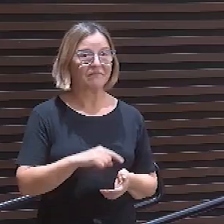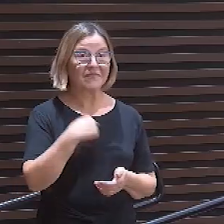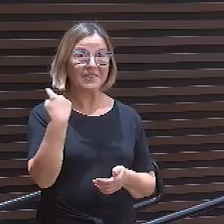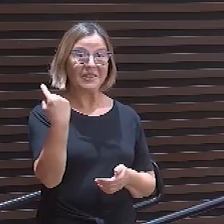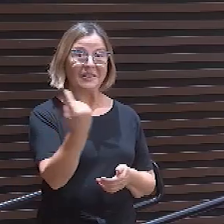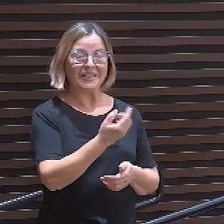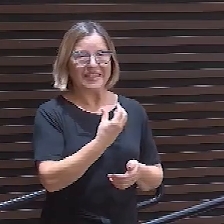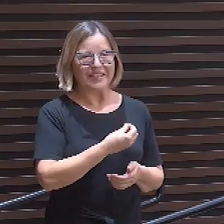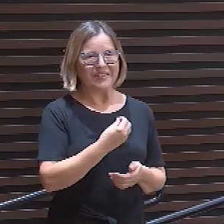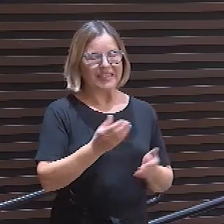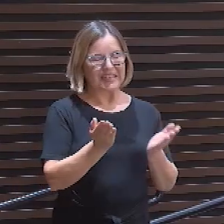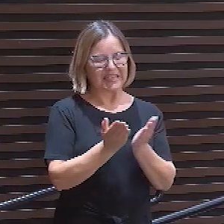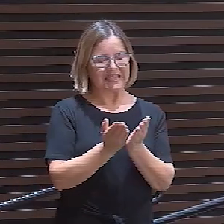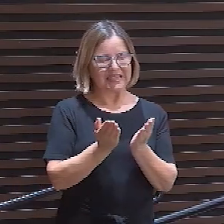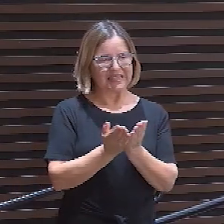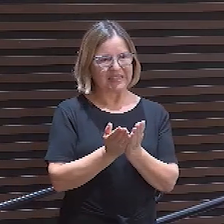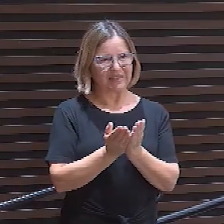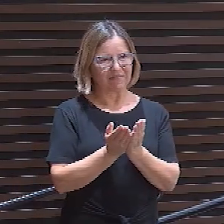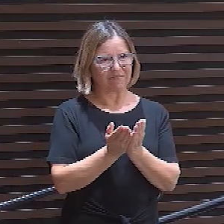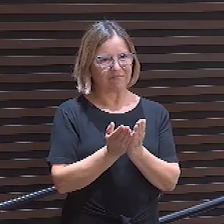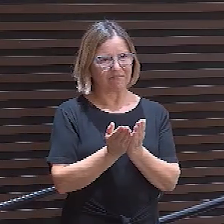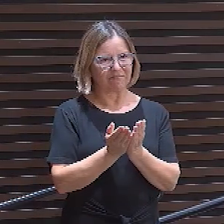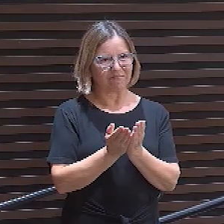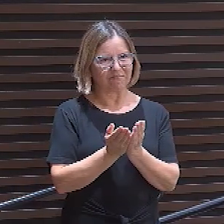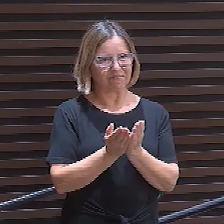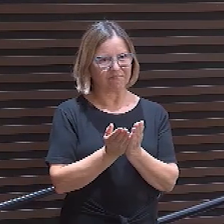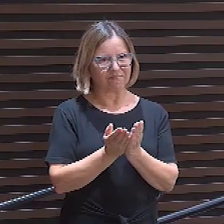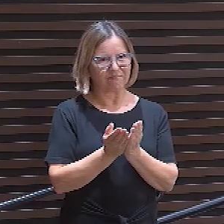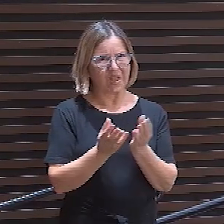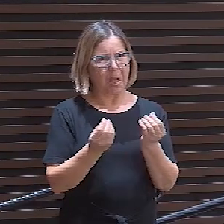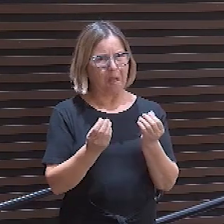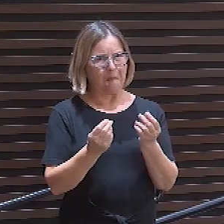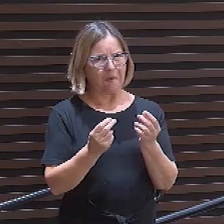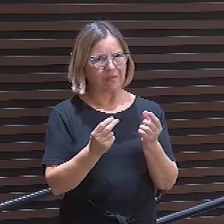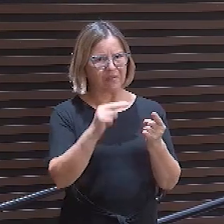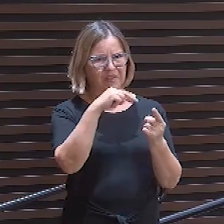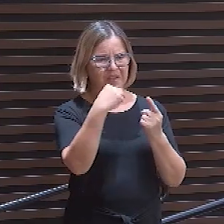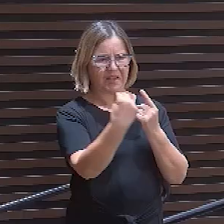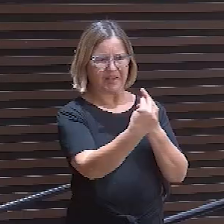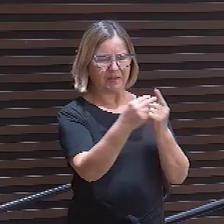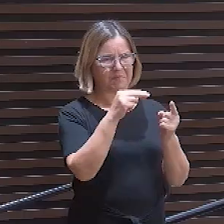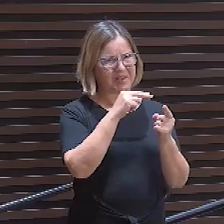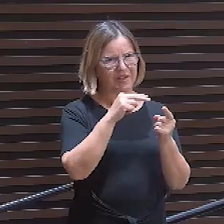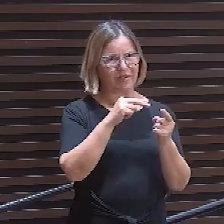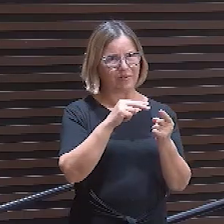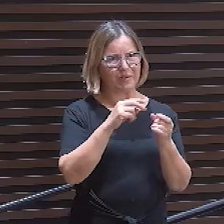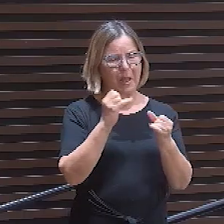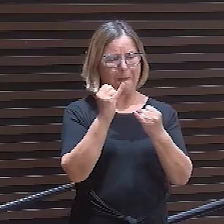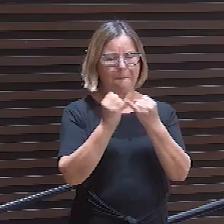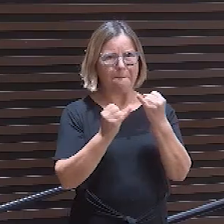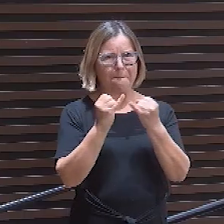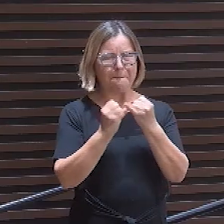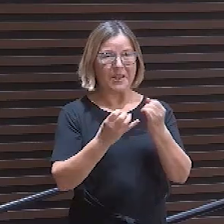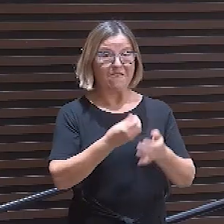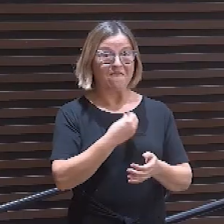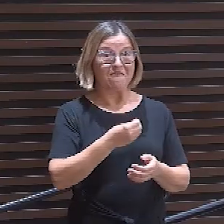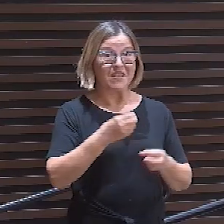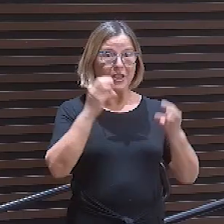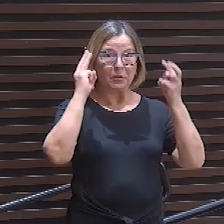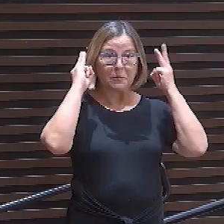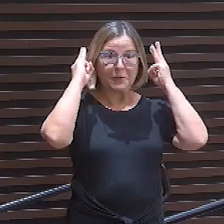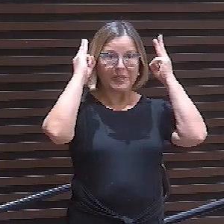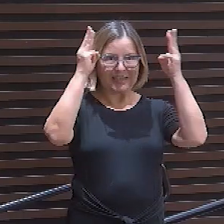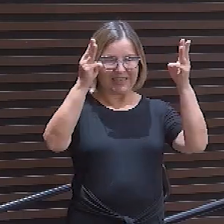é em muitos aspectos, uma jornada como a de Moisés, confiando em Deus sem